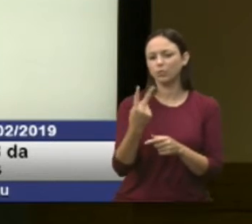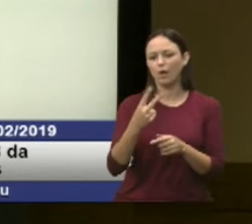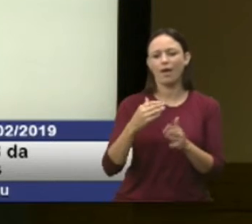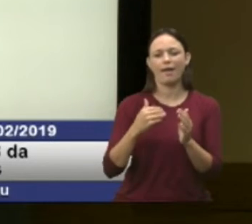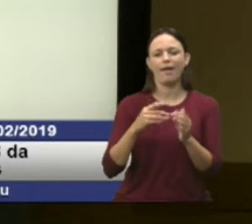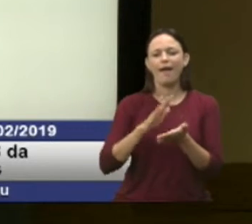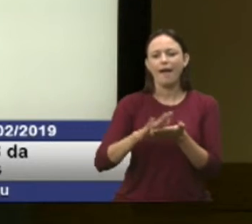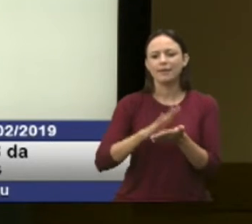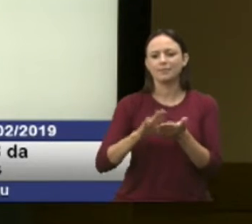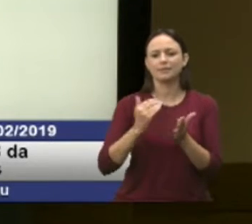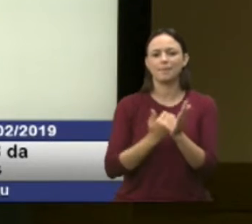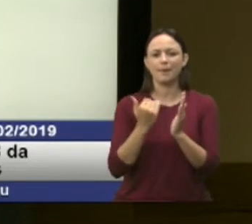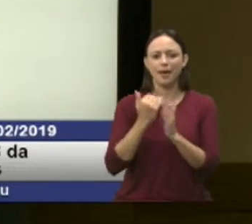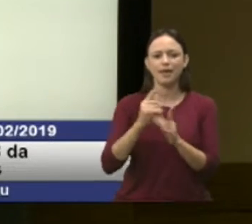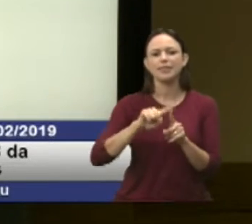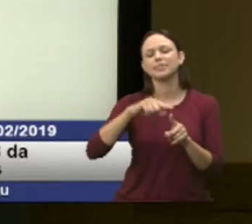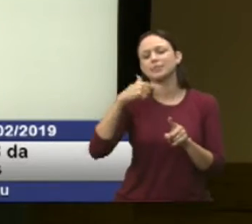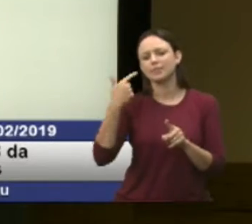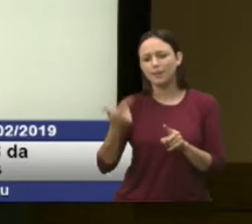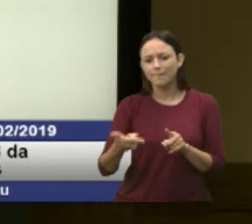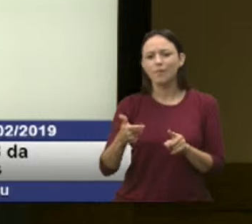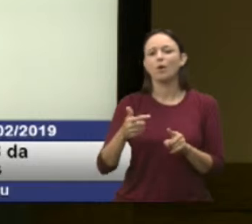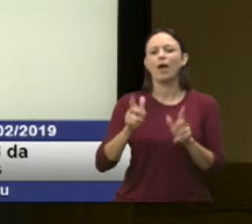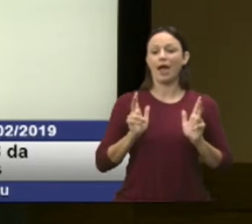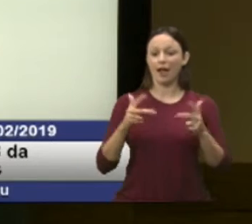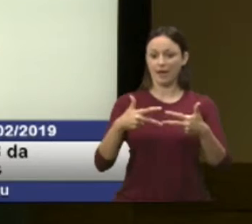depois pela Câmara Municipal